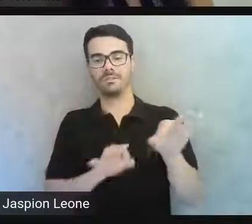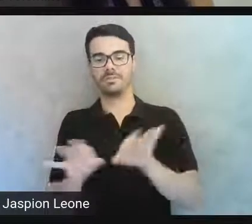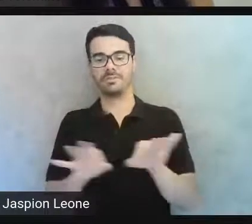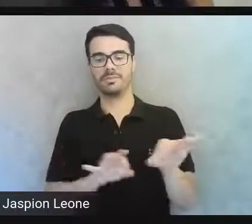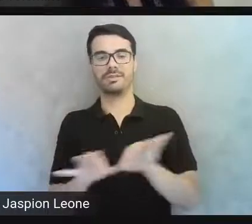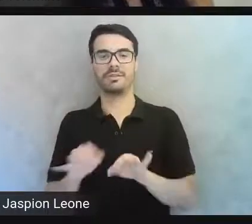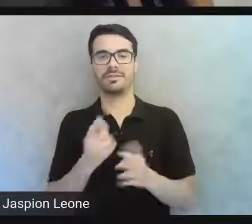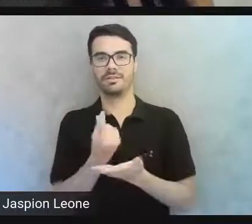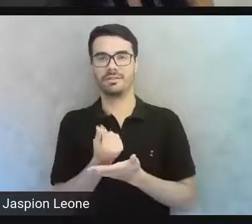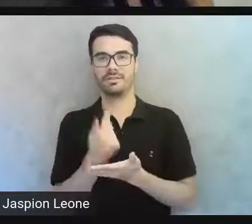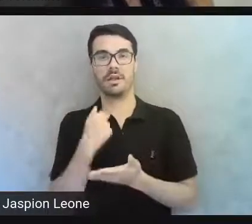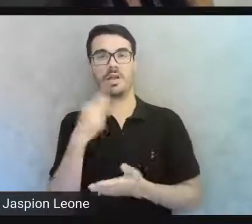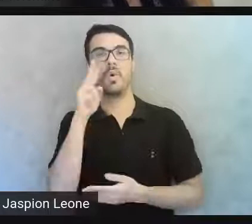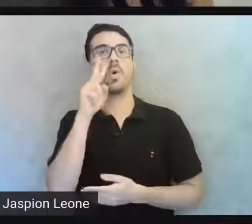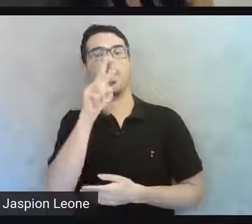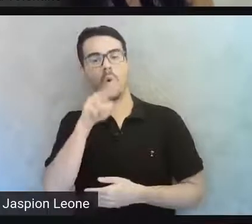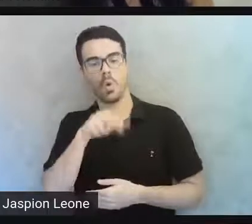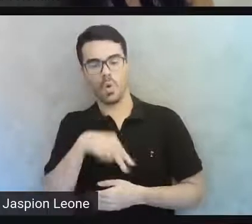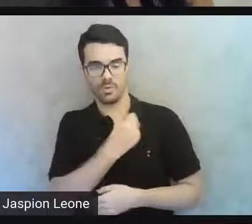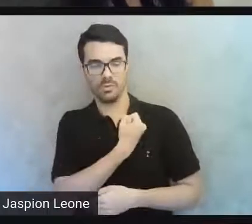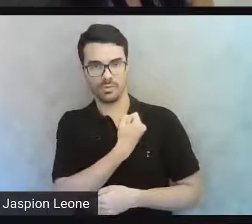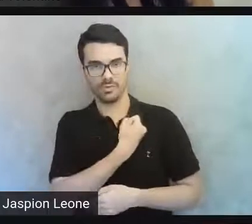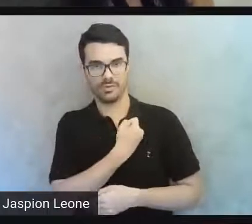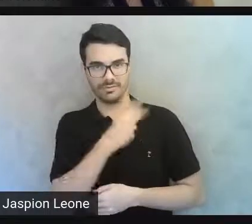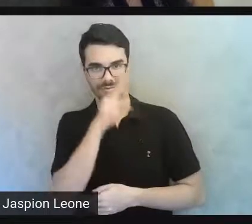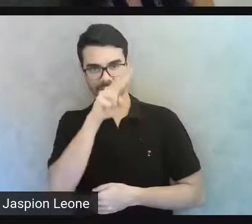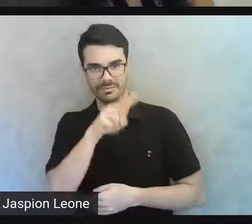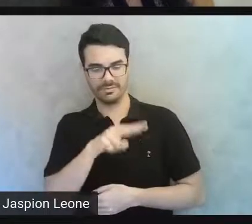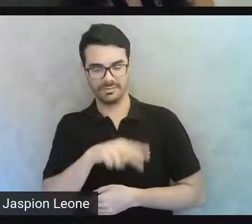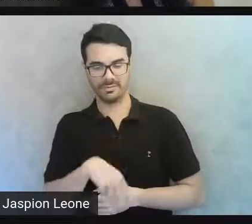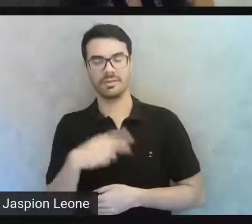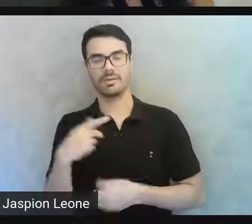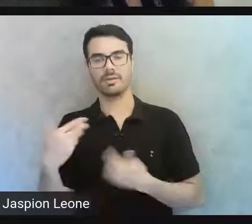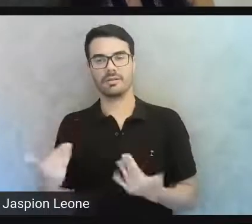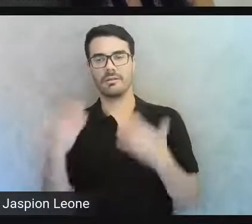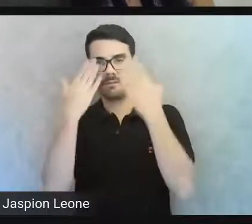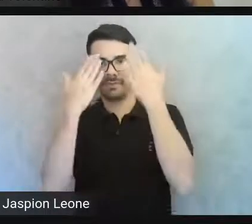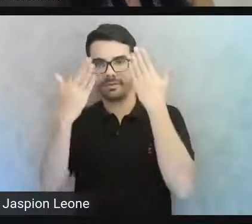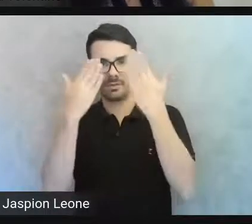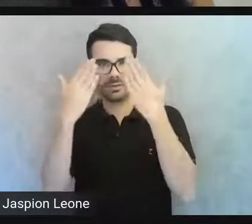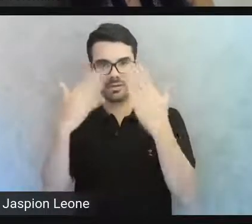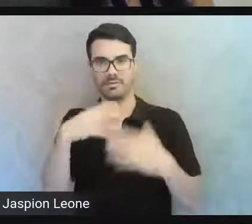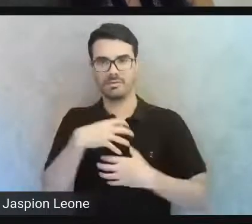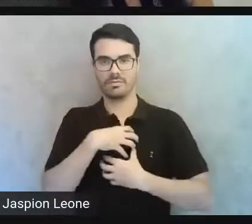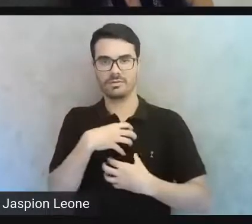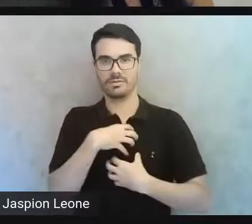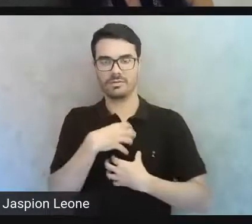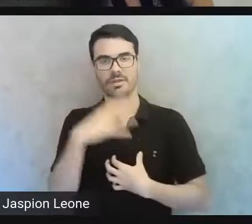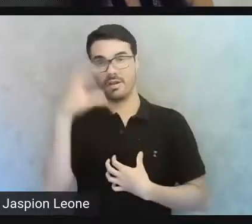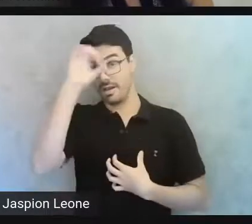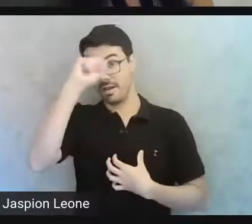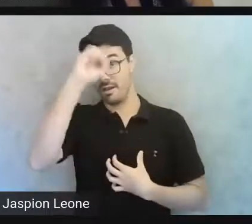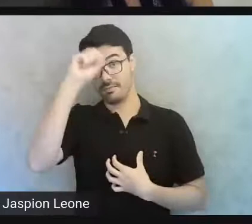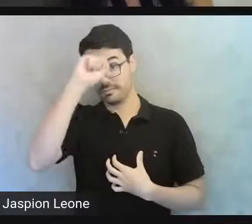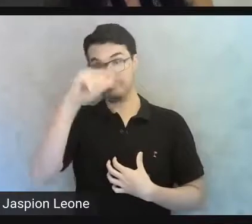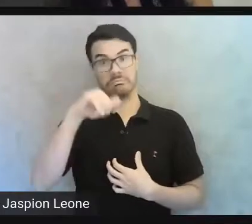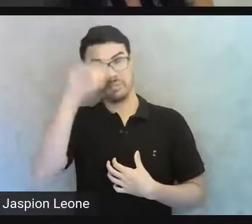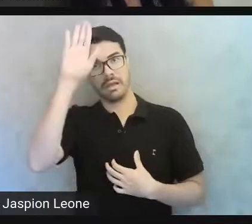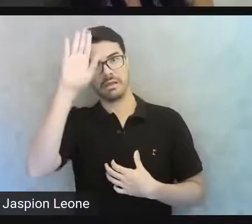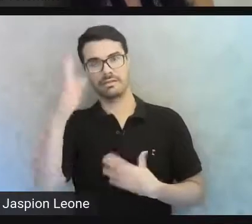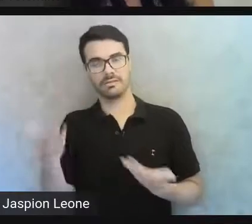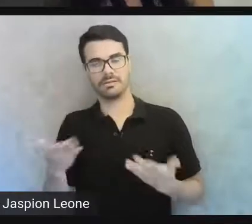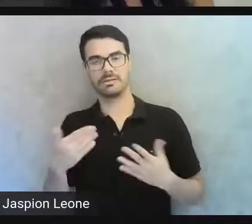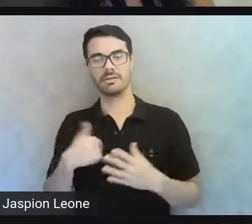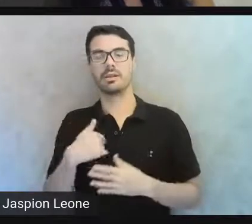financeiro, que olho mais os números, né? Então, quando eu tenho a oportunidade de ver esse lado psicológico, emocional, eu aprendo bastante.